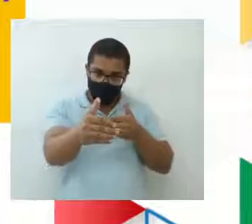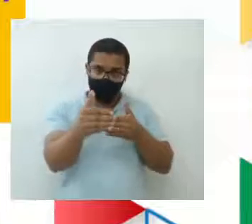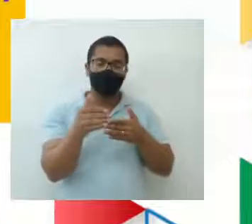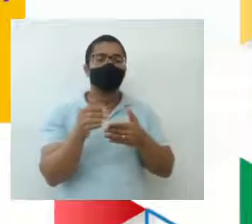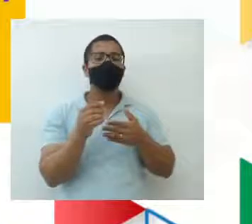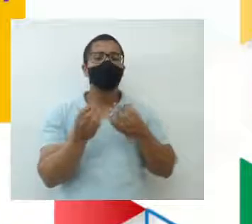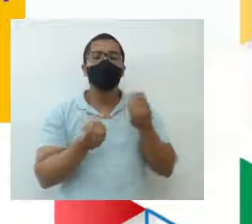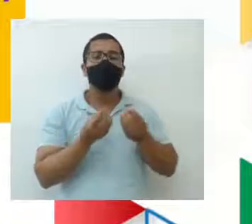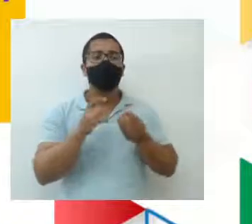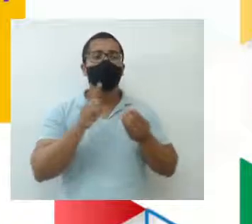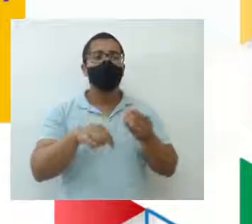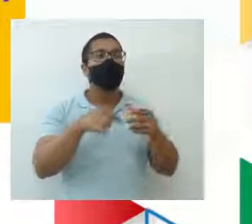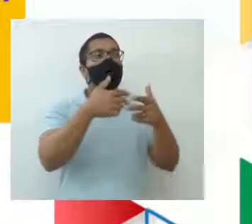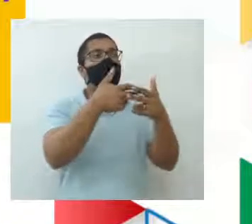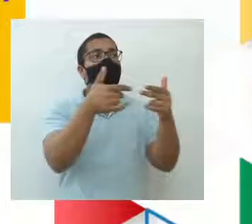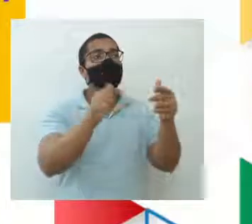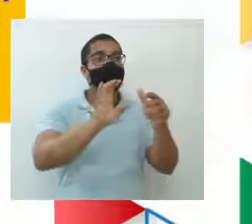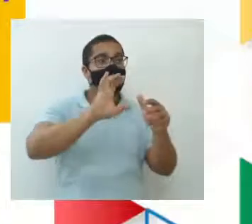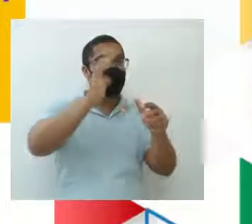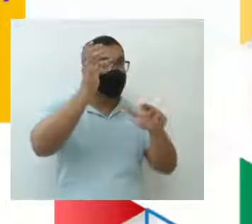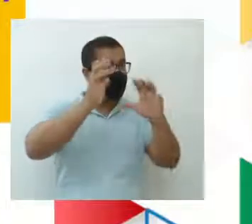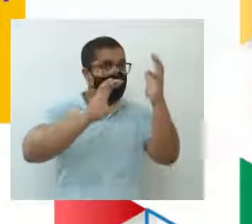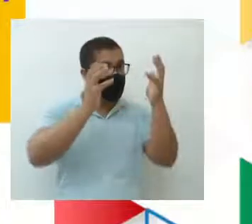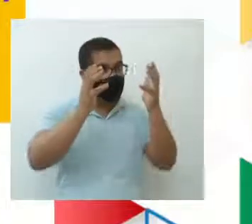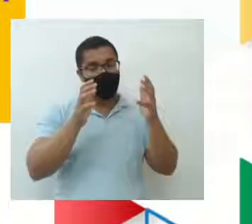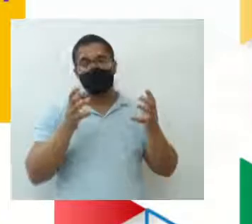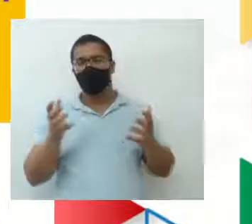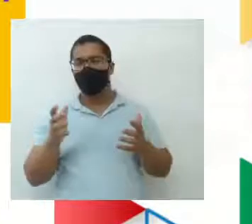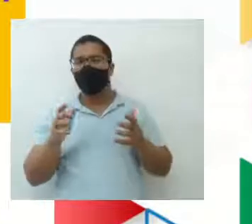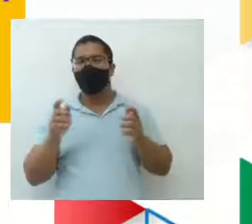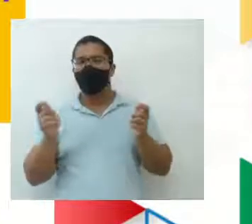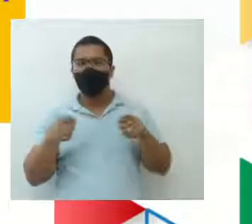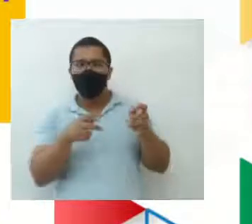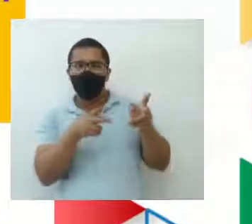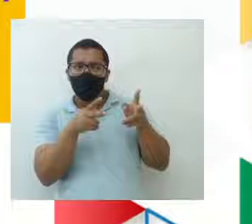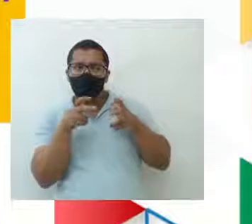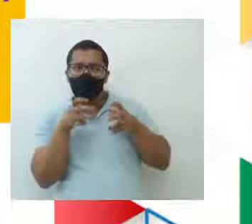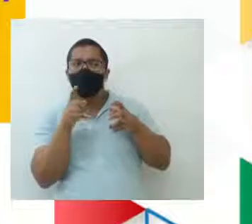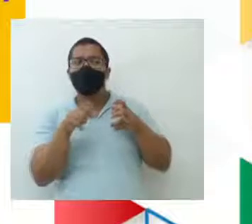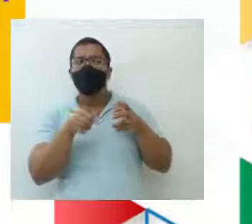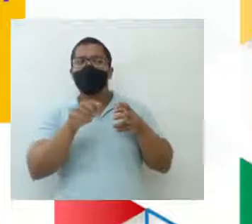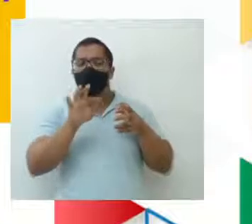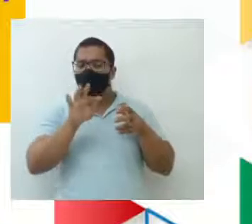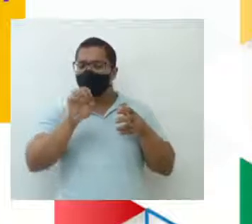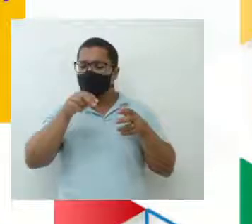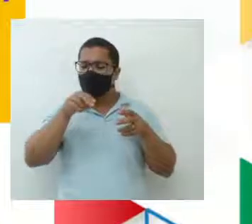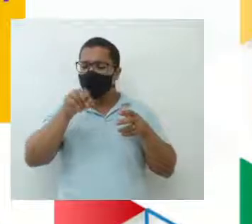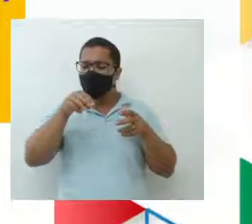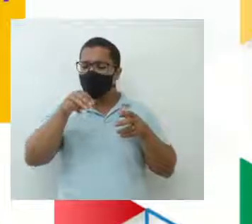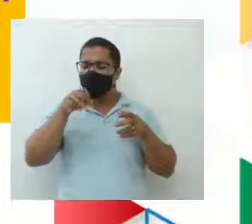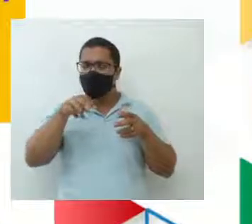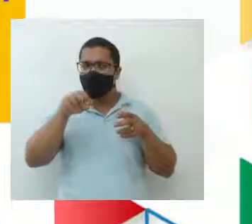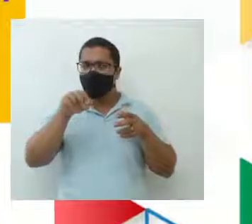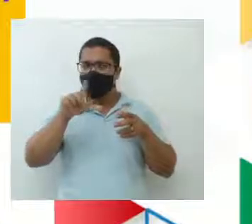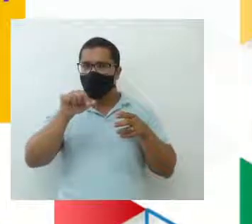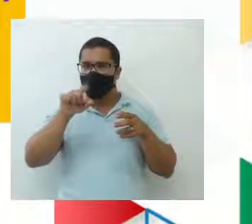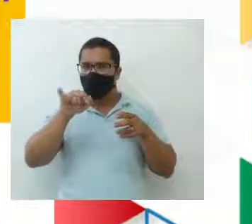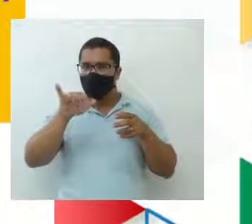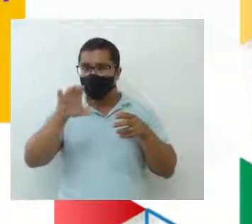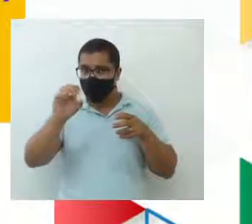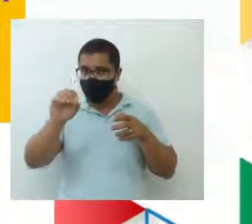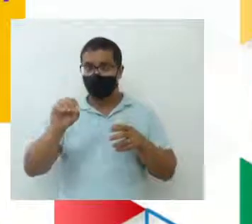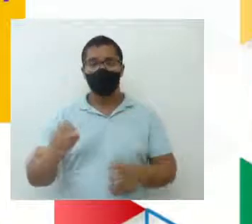partida os fenômenos das coisas podem ser compreendidos como fenomenológicos. Prestem bem atenção com